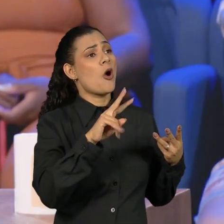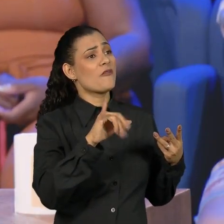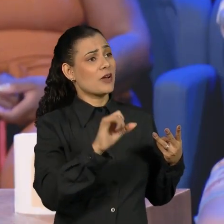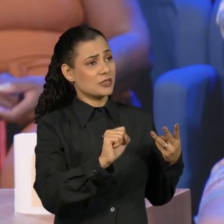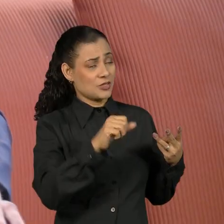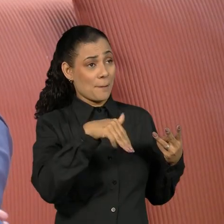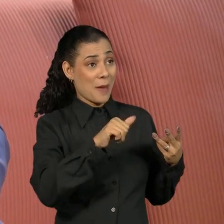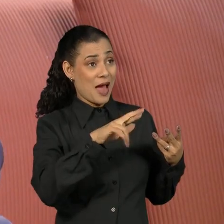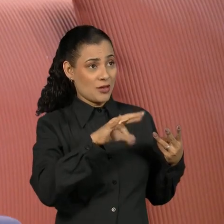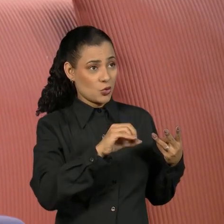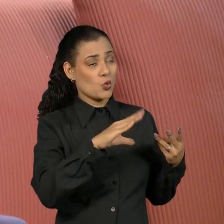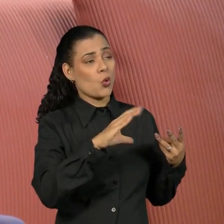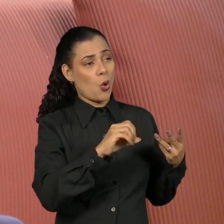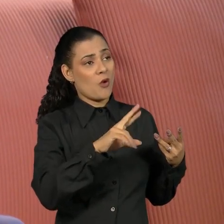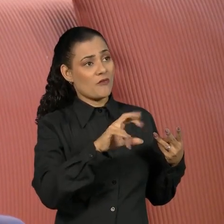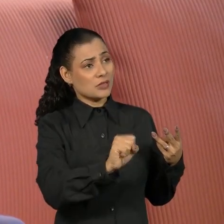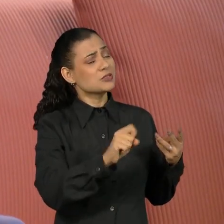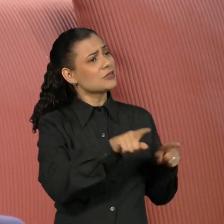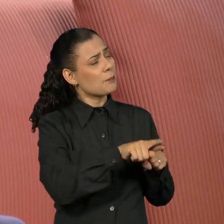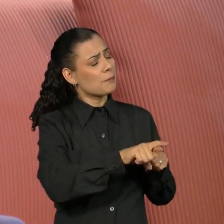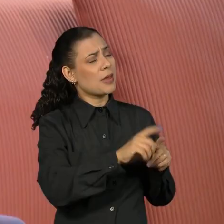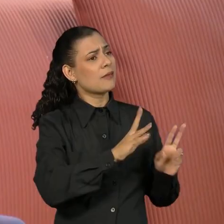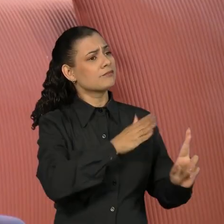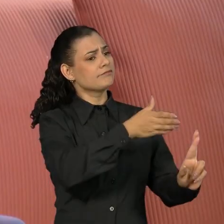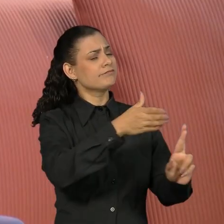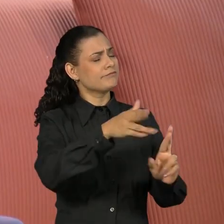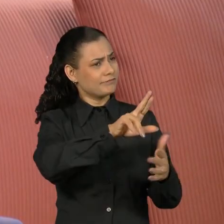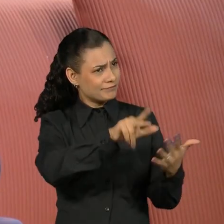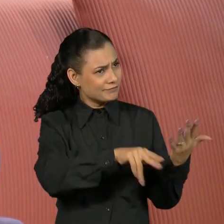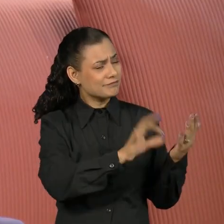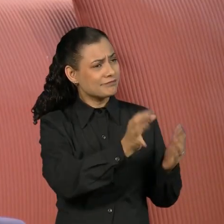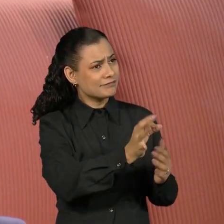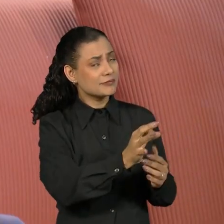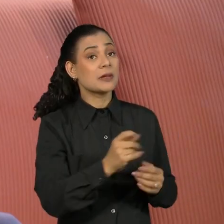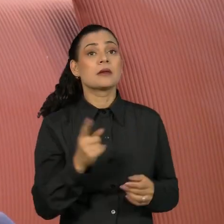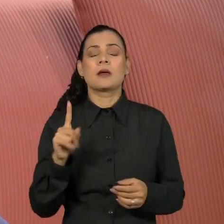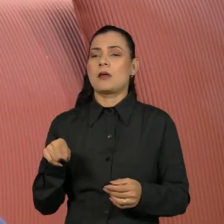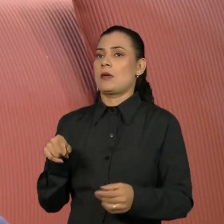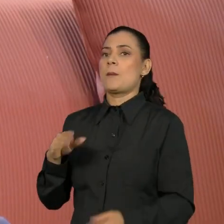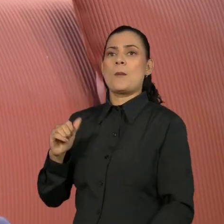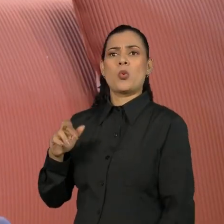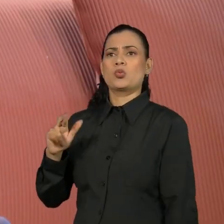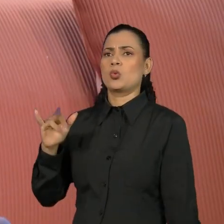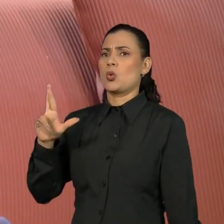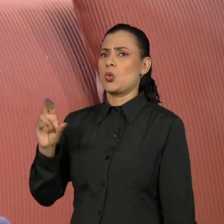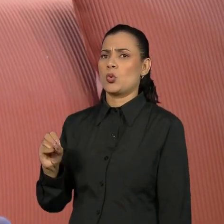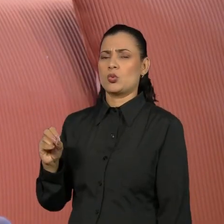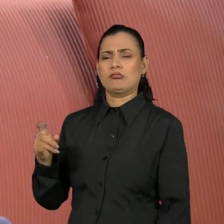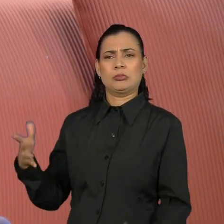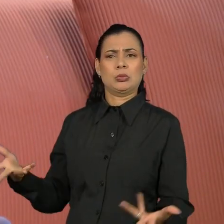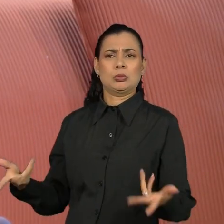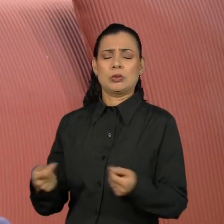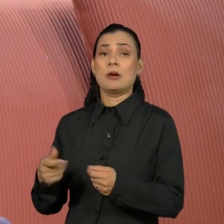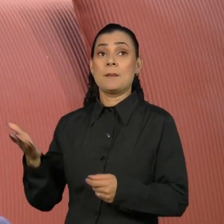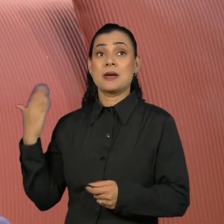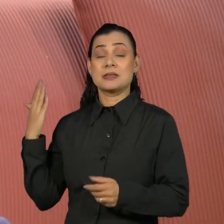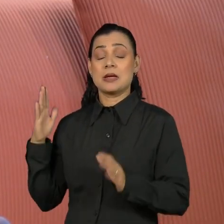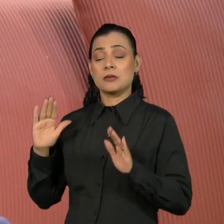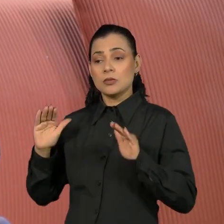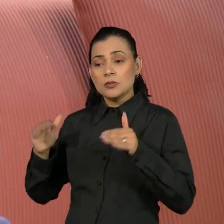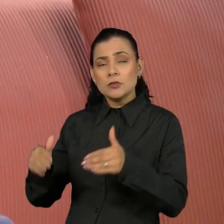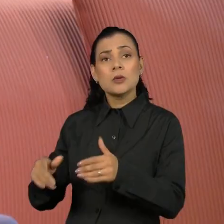dúvida. O Montoro era um homem à frente do seu tempo. No período em que só se centralizava, tudo